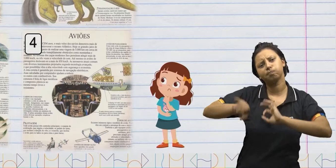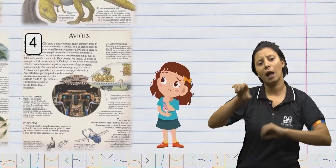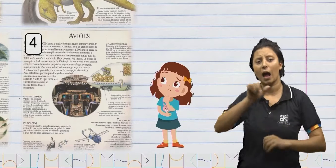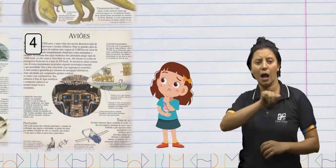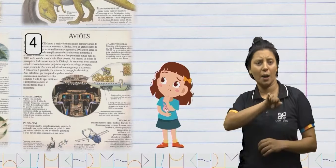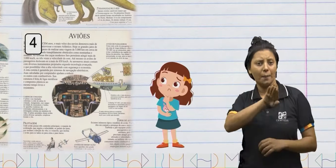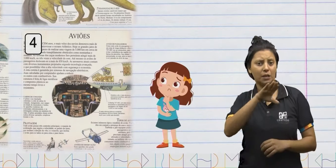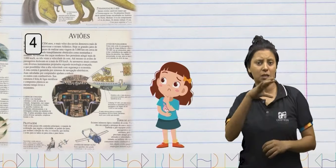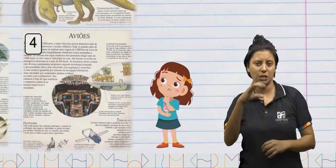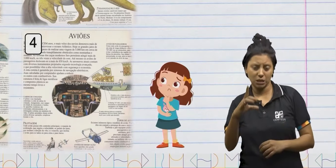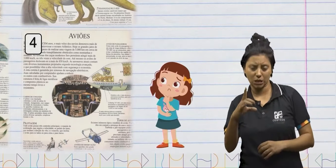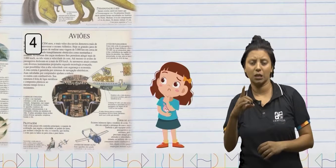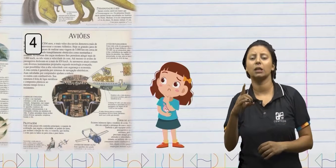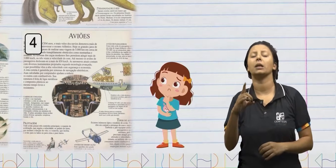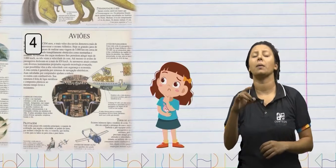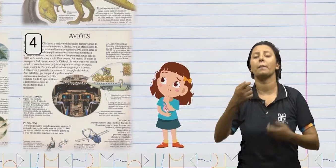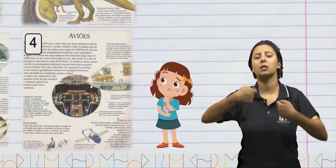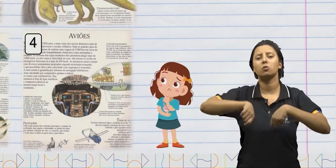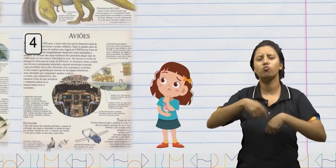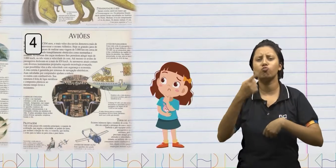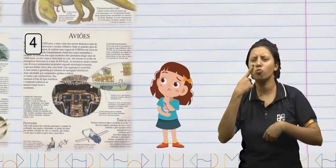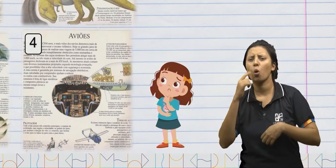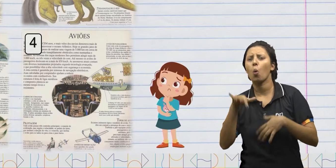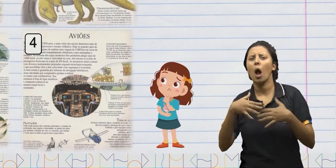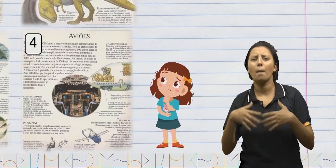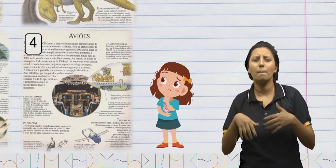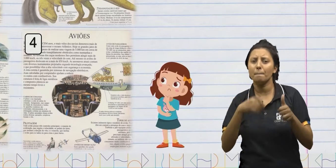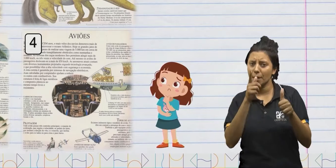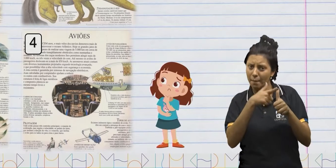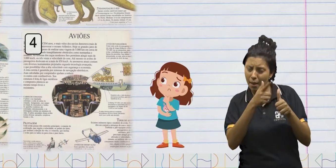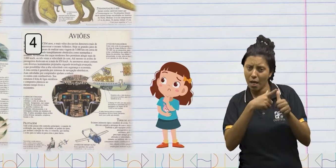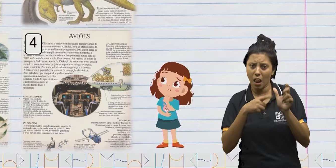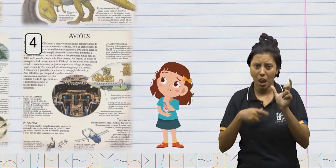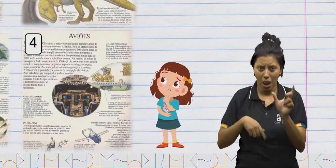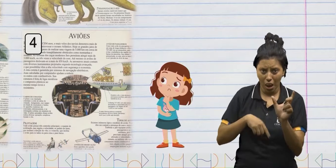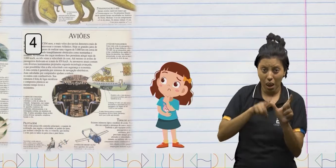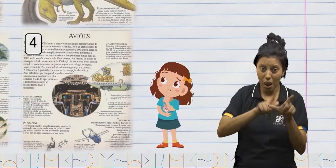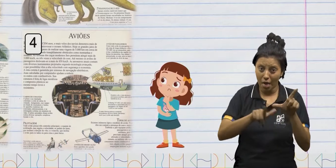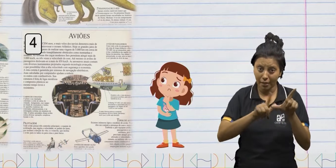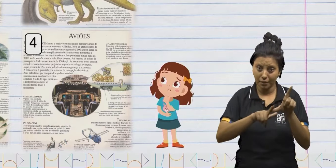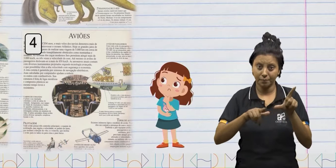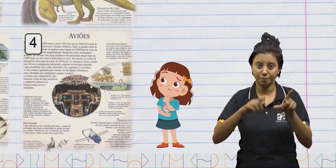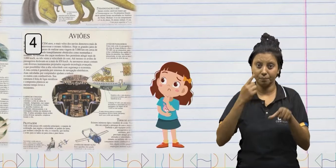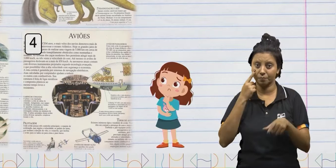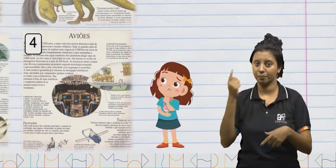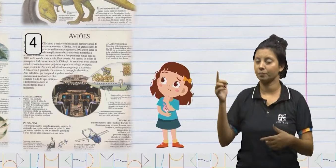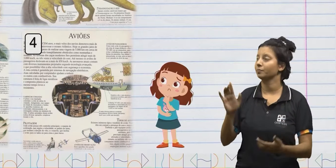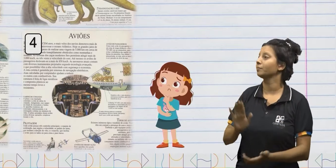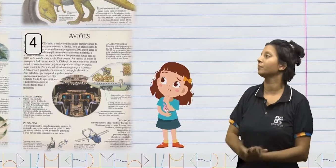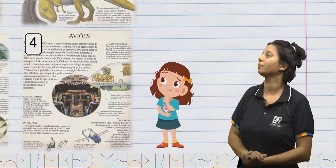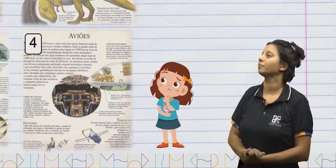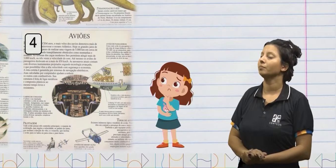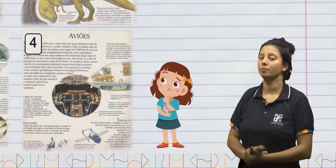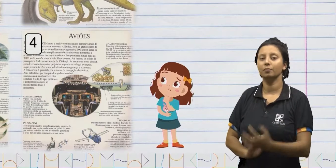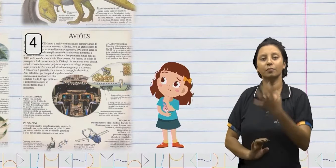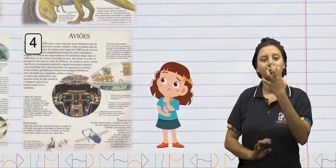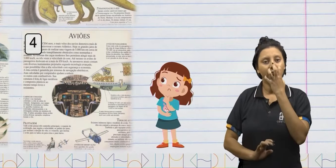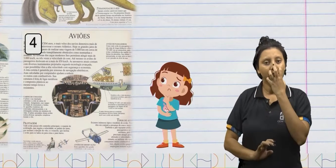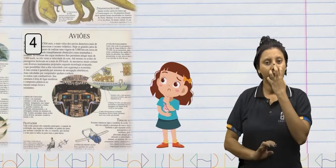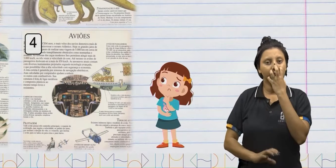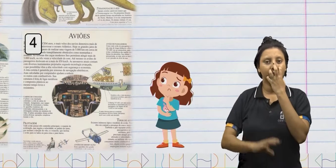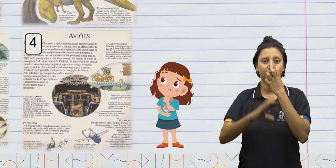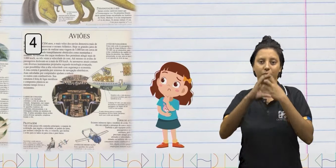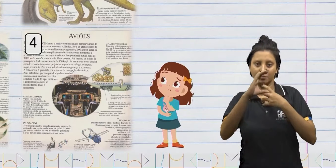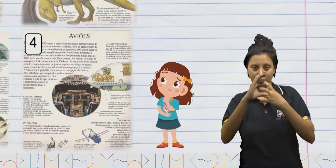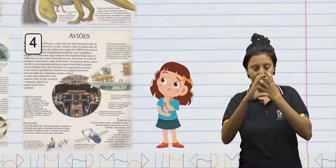alfabética, precisamos observar a primeira letra de cada verbete. Vamos destacá-las? O verbete cães,